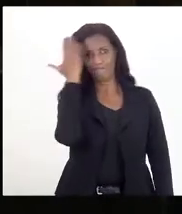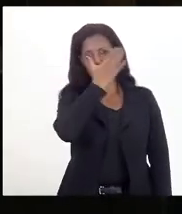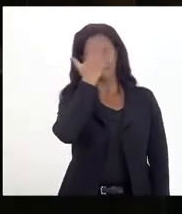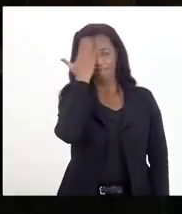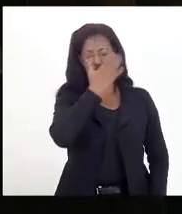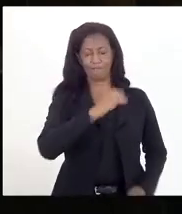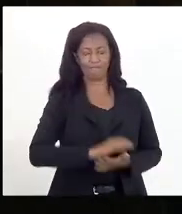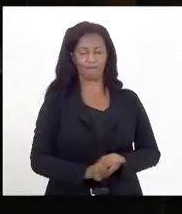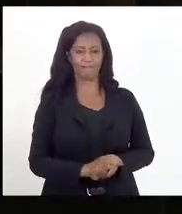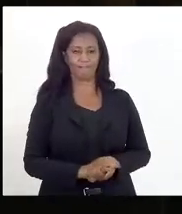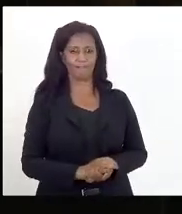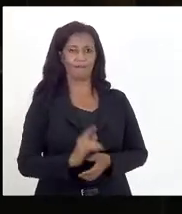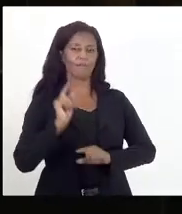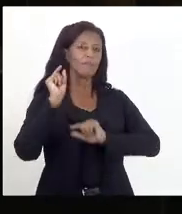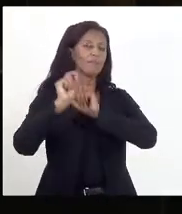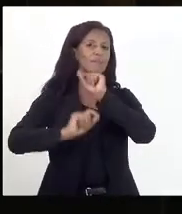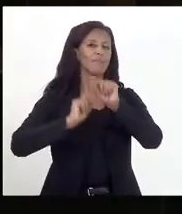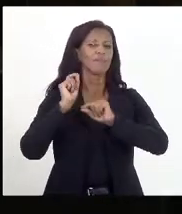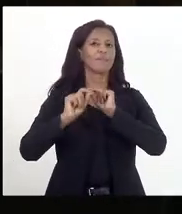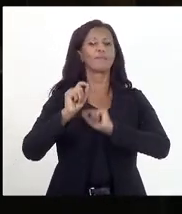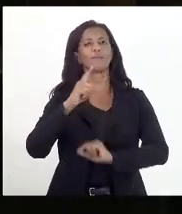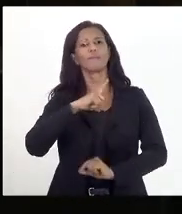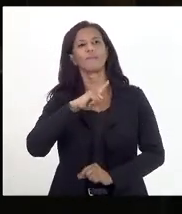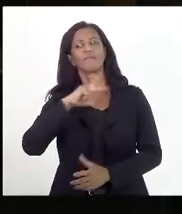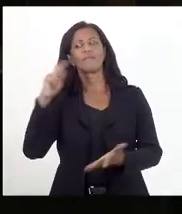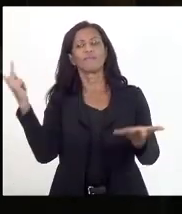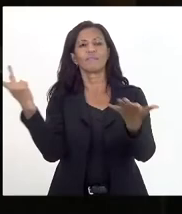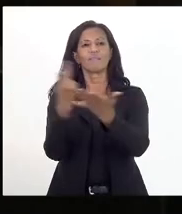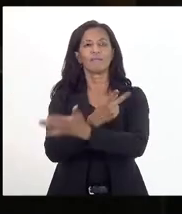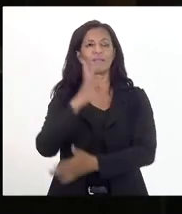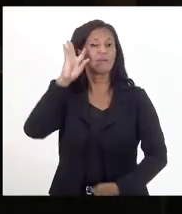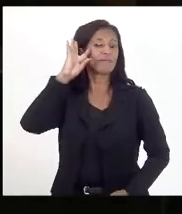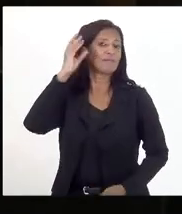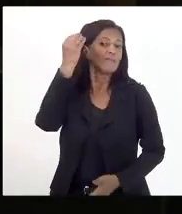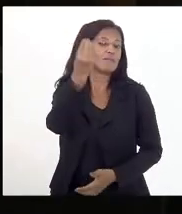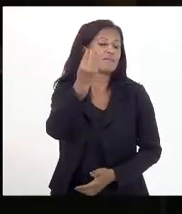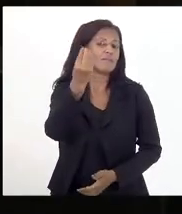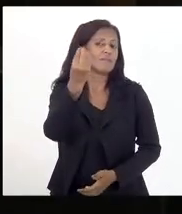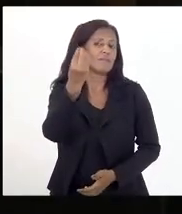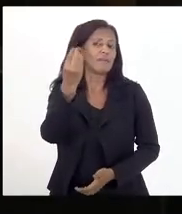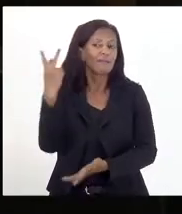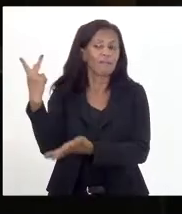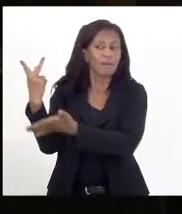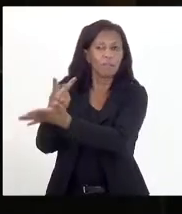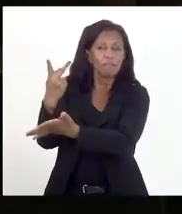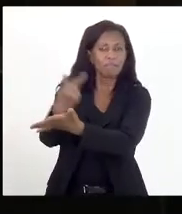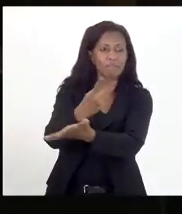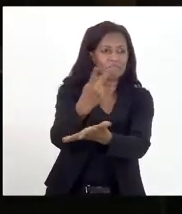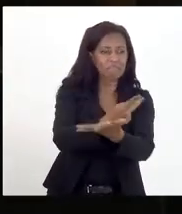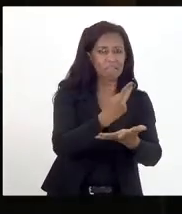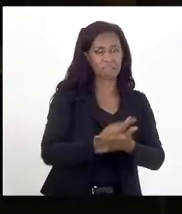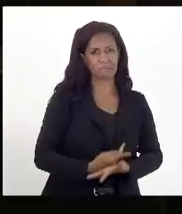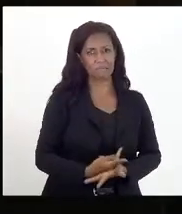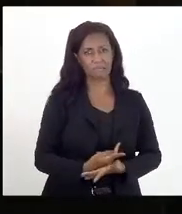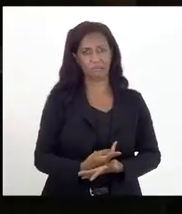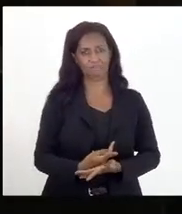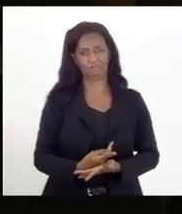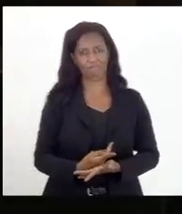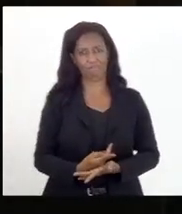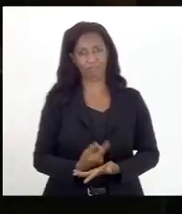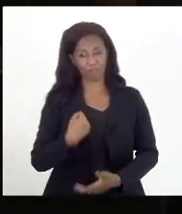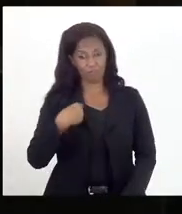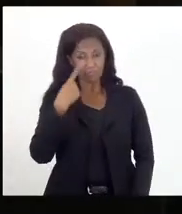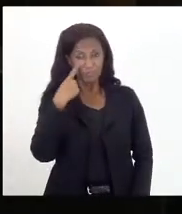é o que temos visto são decisões arbitrárias sendo cometidas o que temos